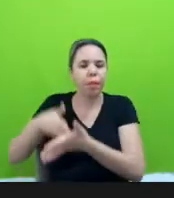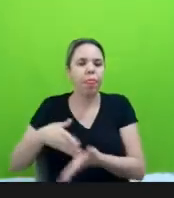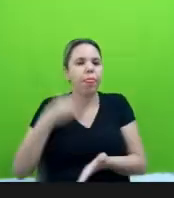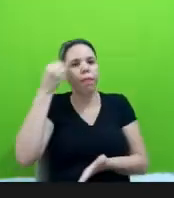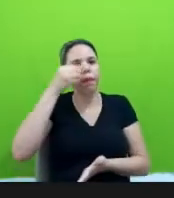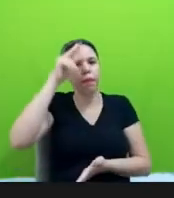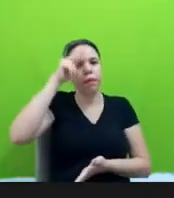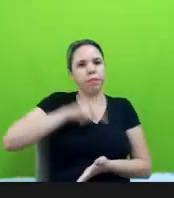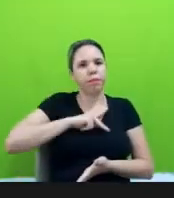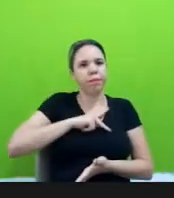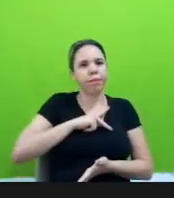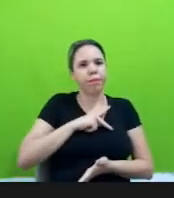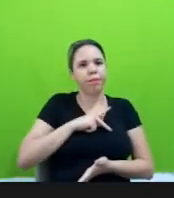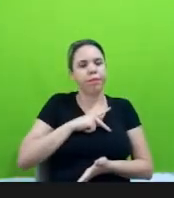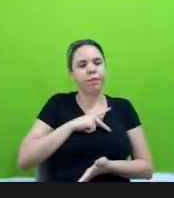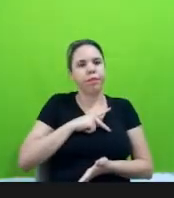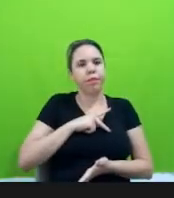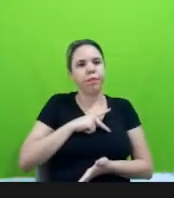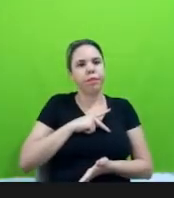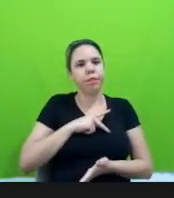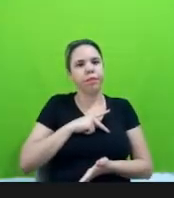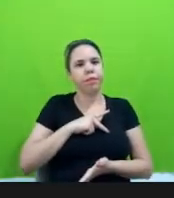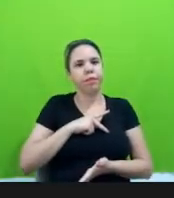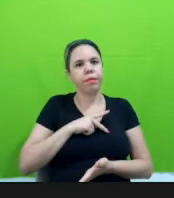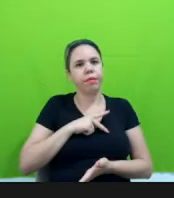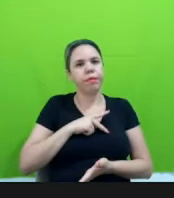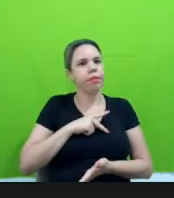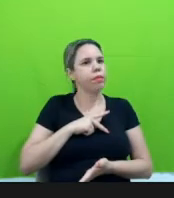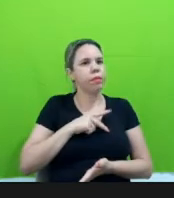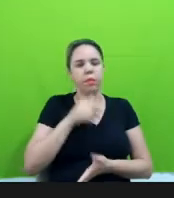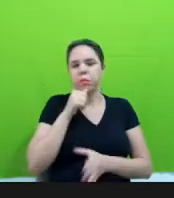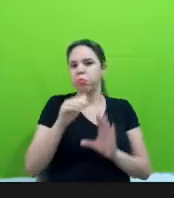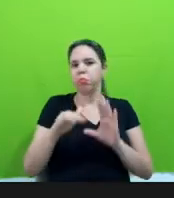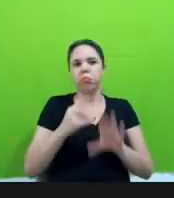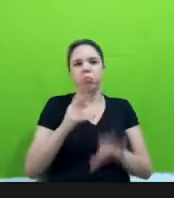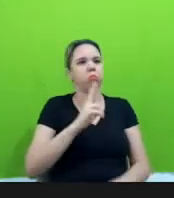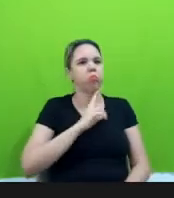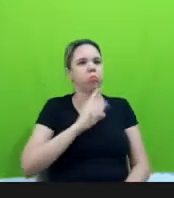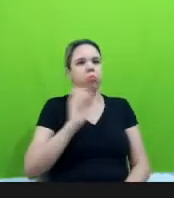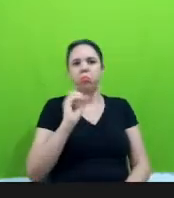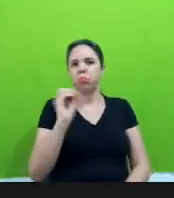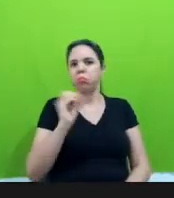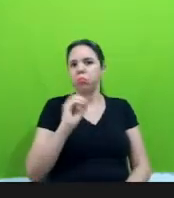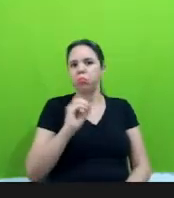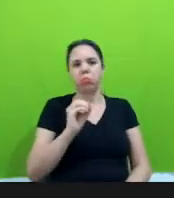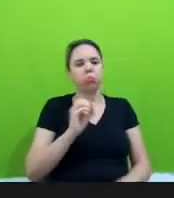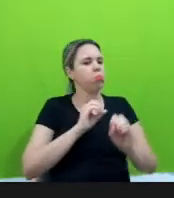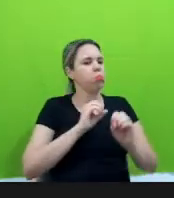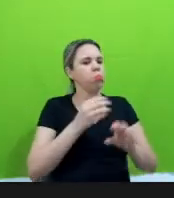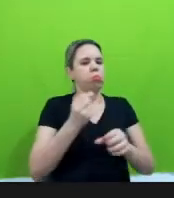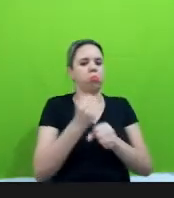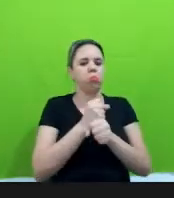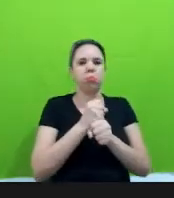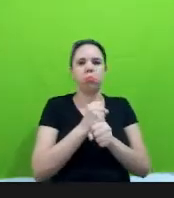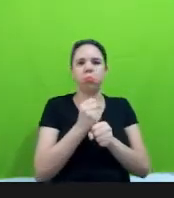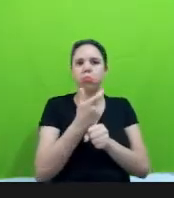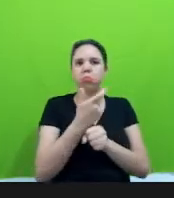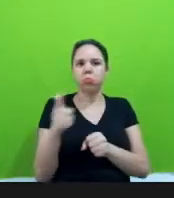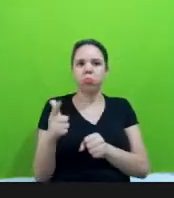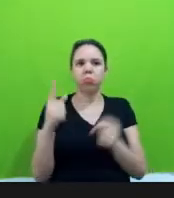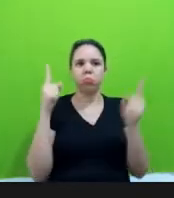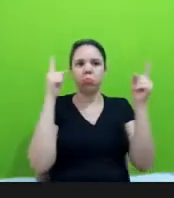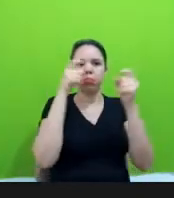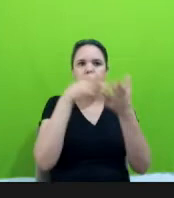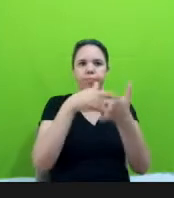própria, eu realmente não recebo mais nenhuma resposta do Ministério da Educação já há alguns anos. Então, isso dificulta